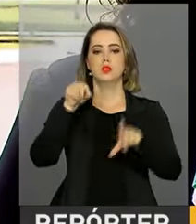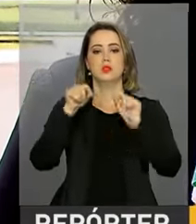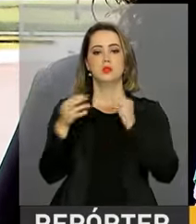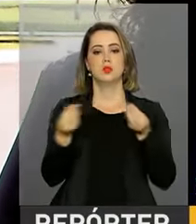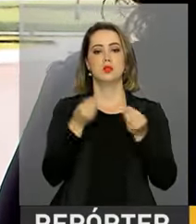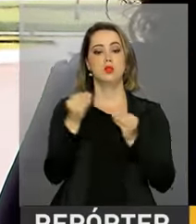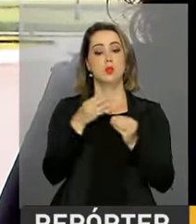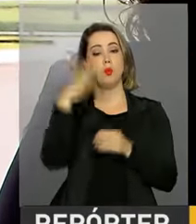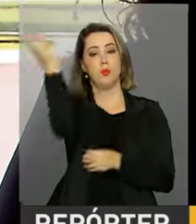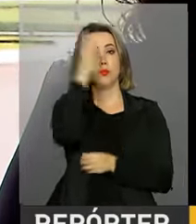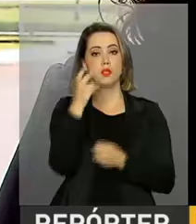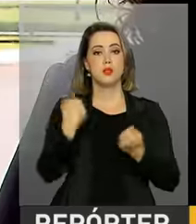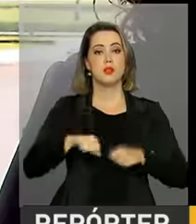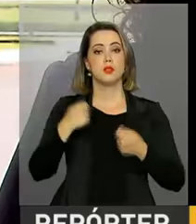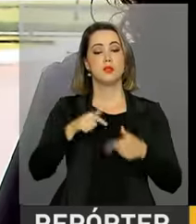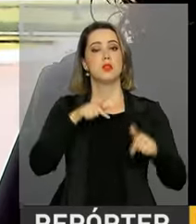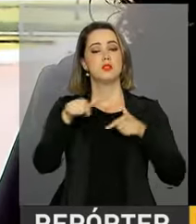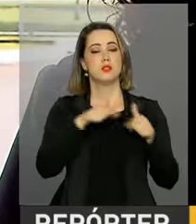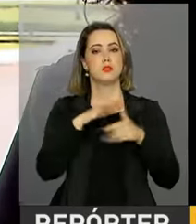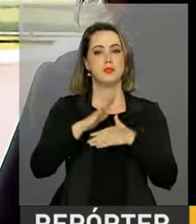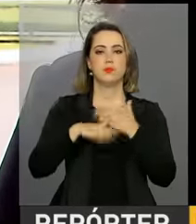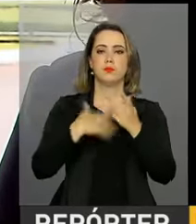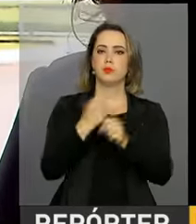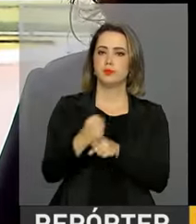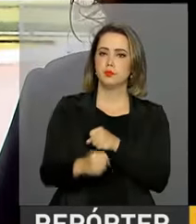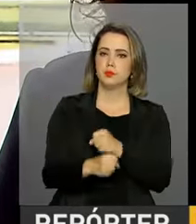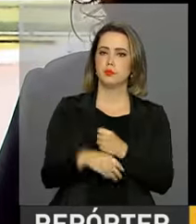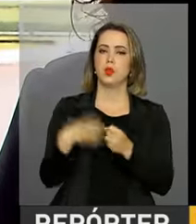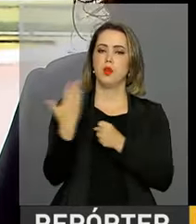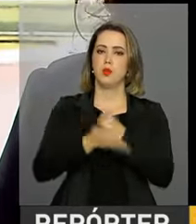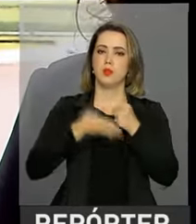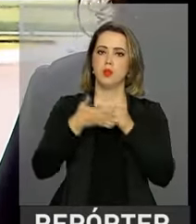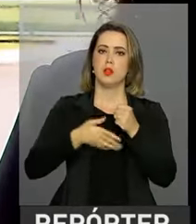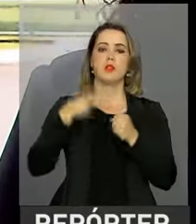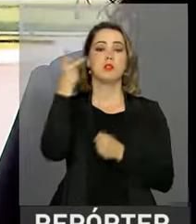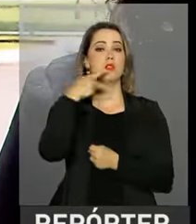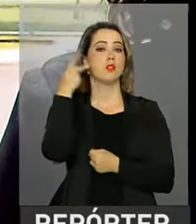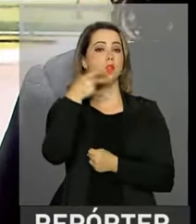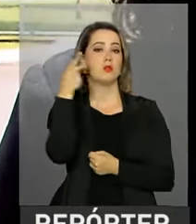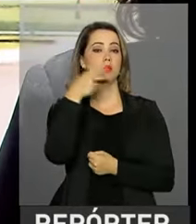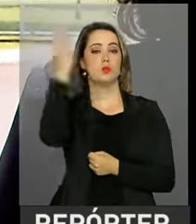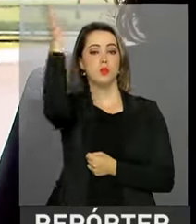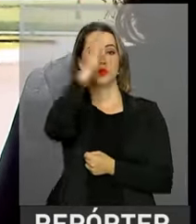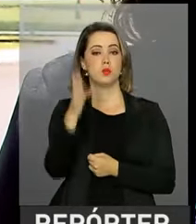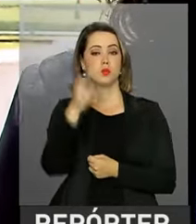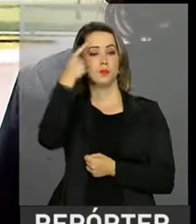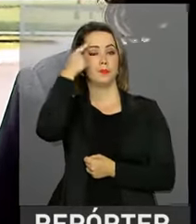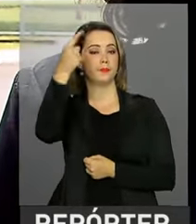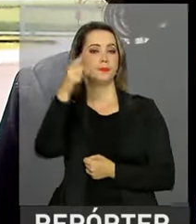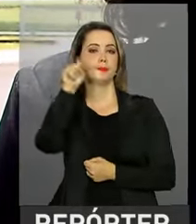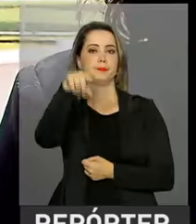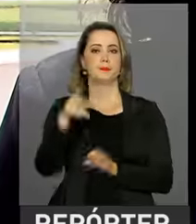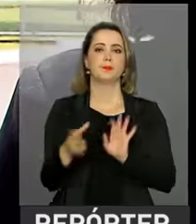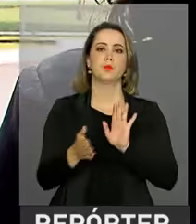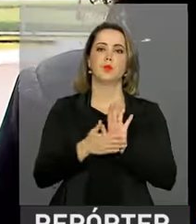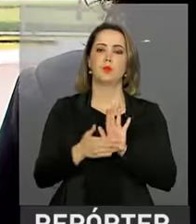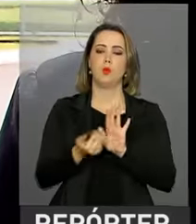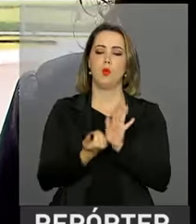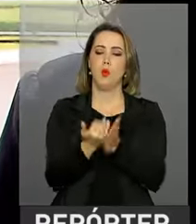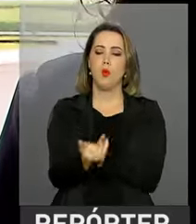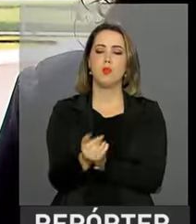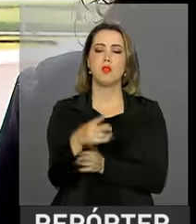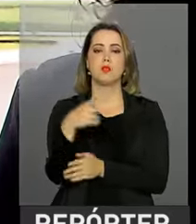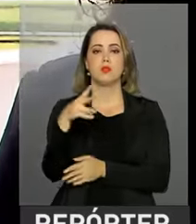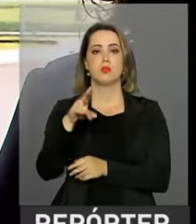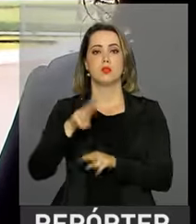forma que o brasil deve agir nos próximos anos a base a política nacional de inteligência estabelecido em junho do ano